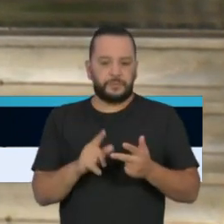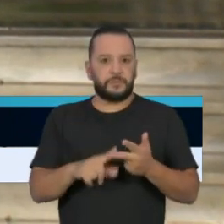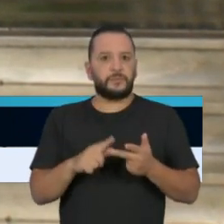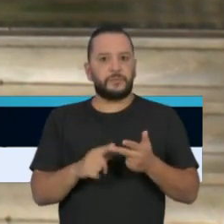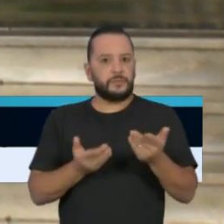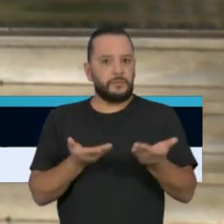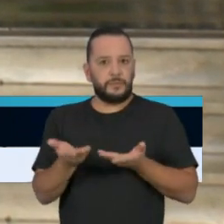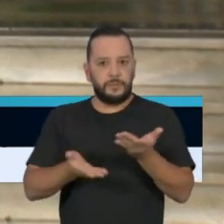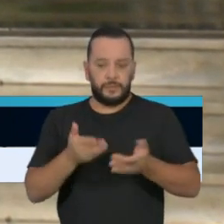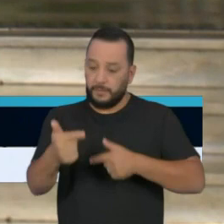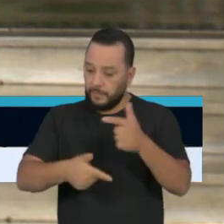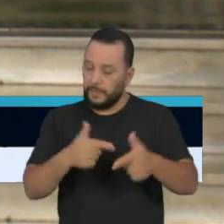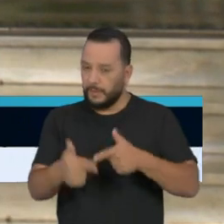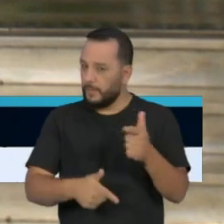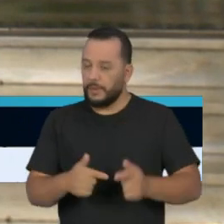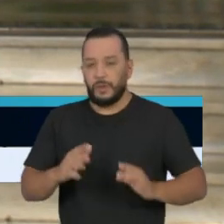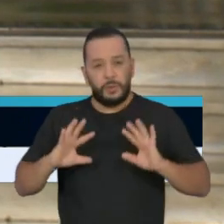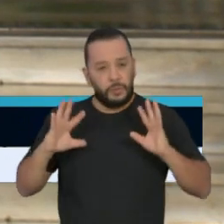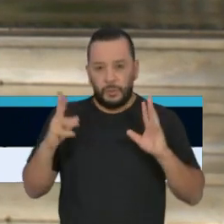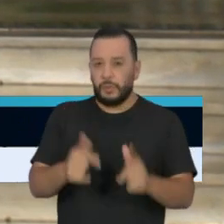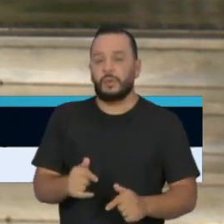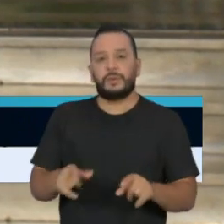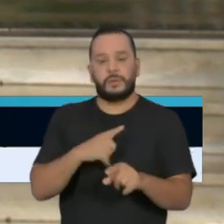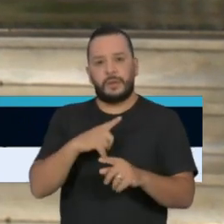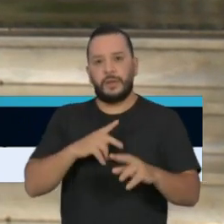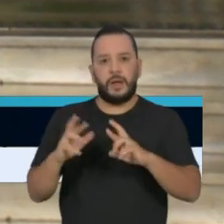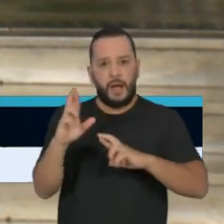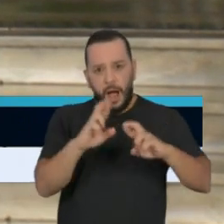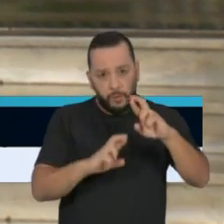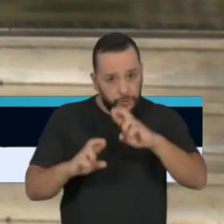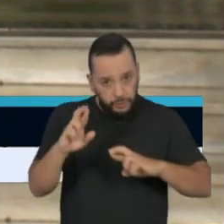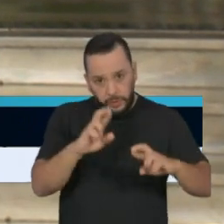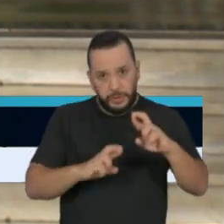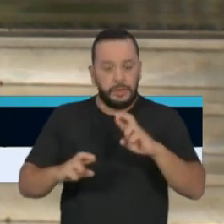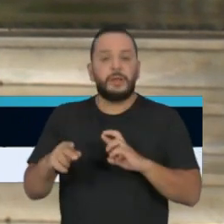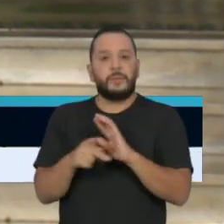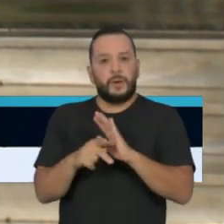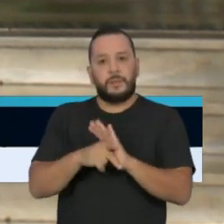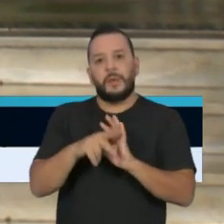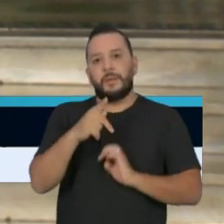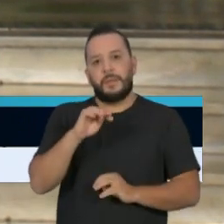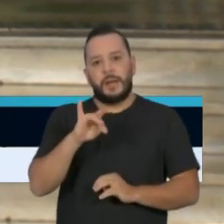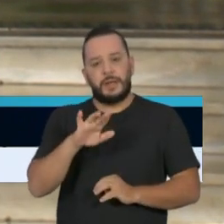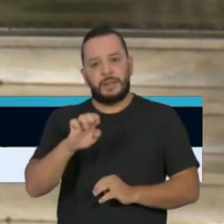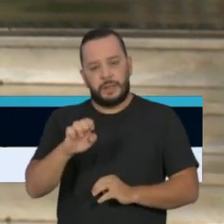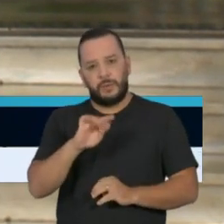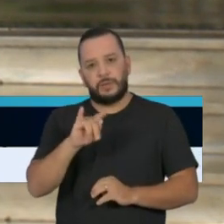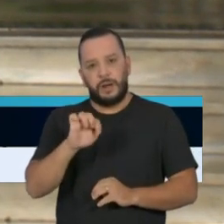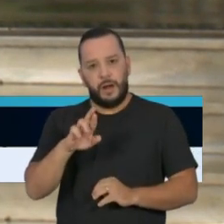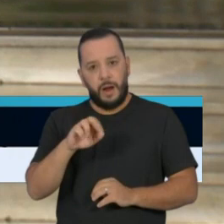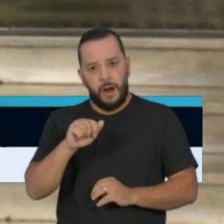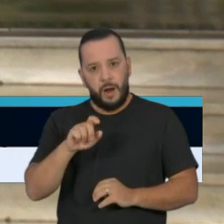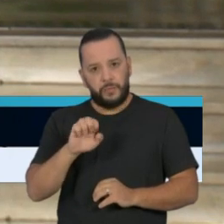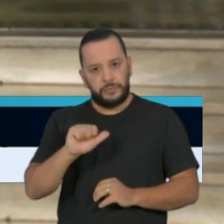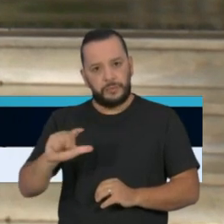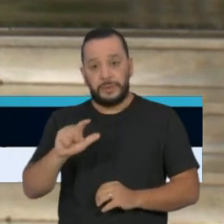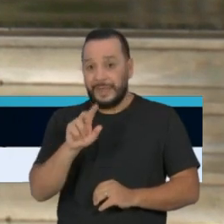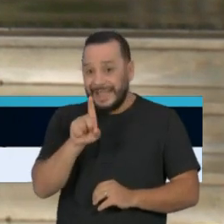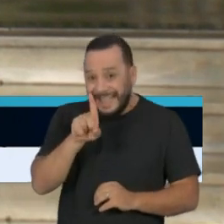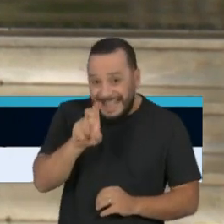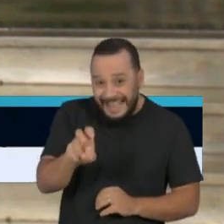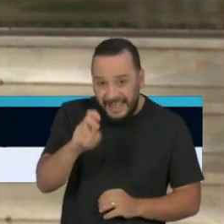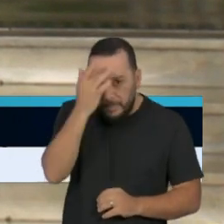Temos todas as doações auditadas pela Pricewaterhouse, com 15 auditores, num serviço também pró